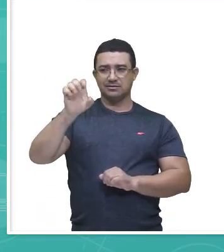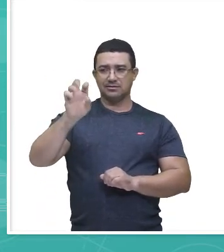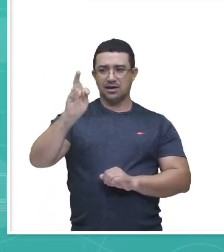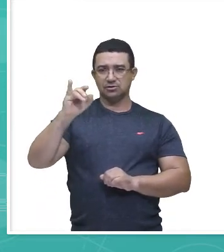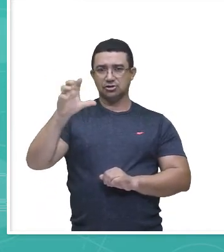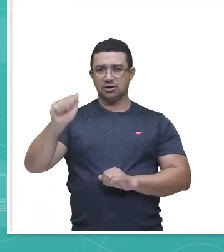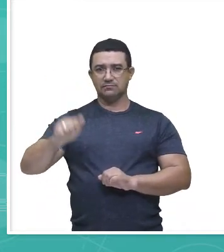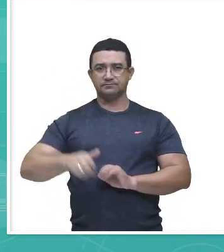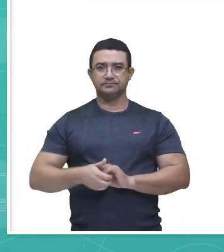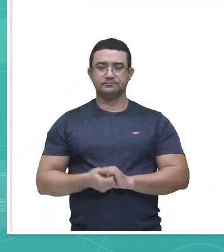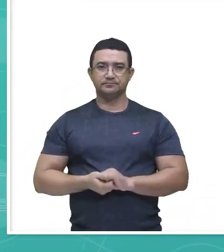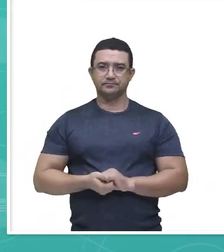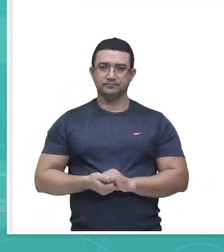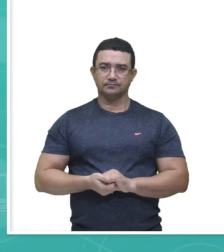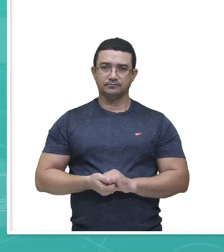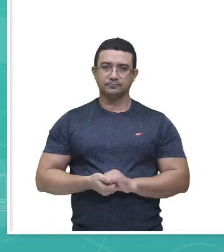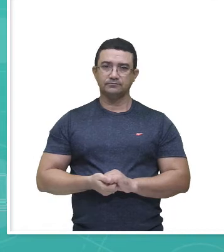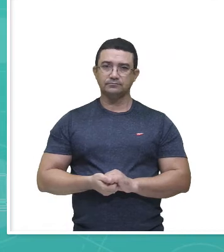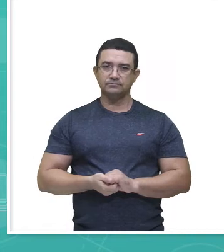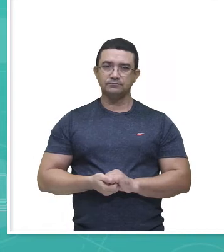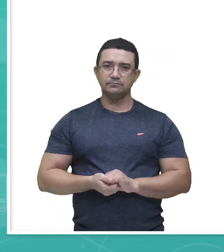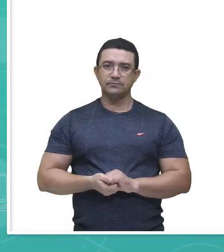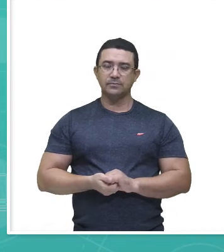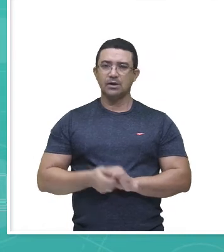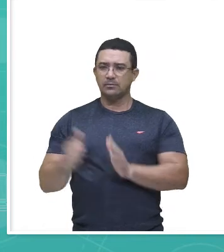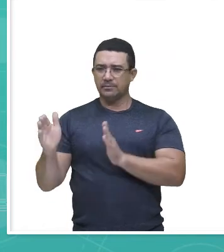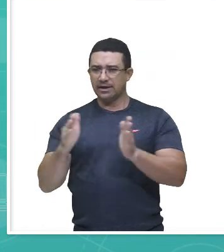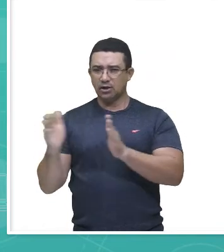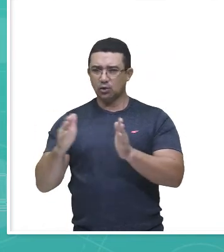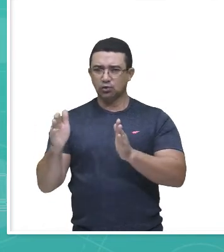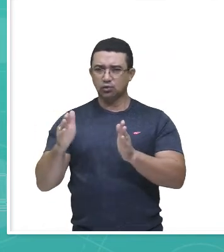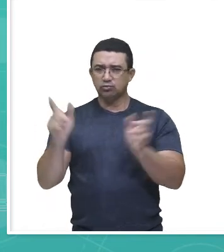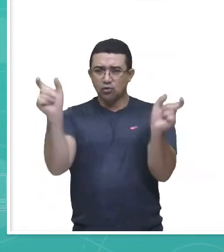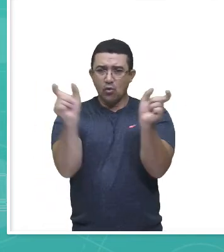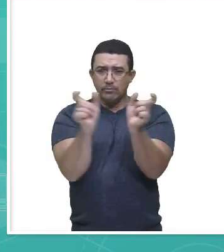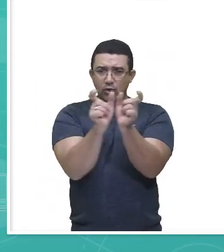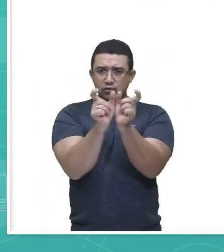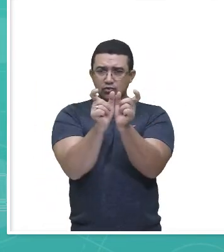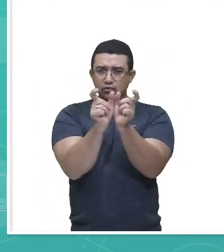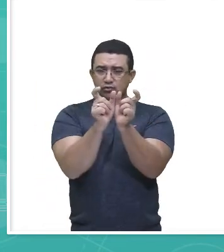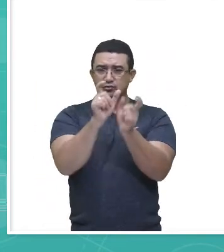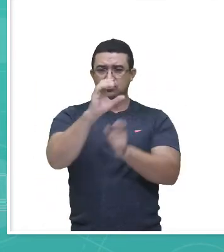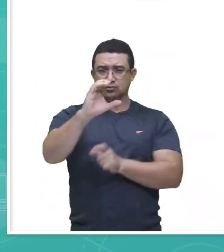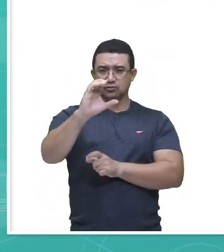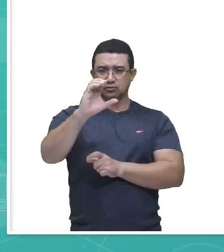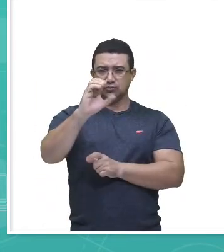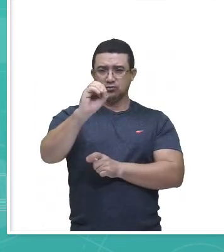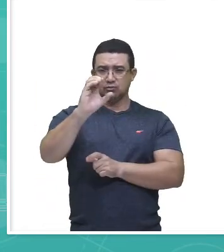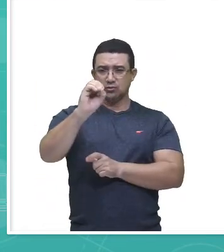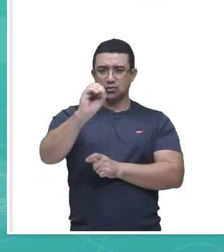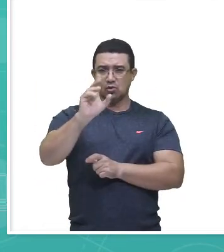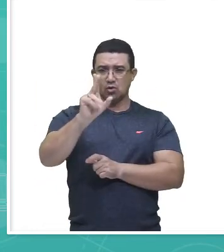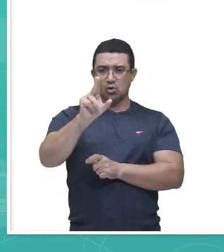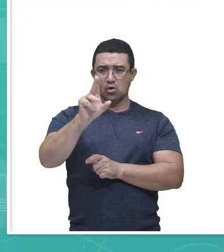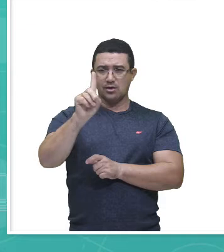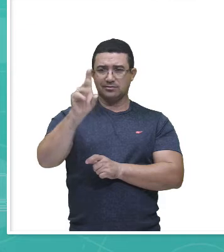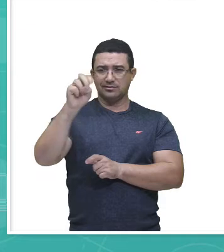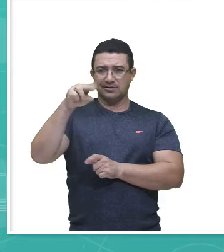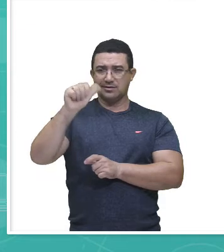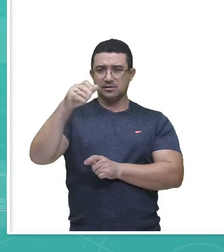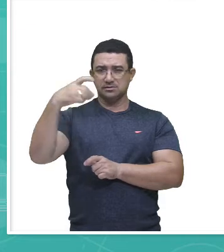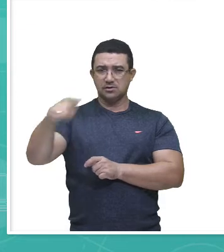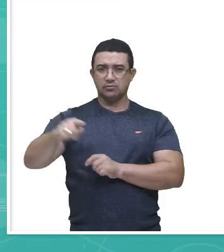Então, aqui novamente, olha, o período composto por coordenação, chegou a hora e ele não aparecia, né? A